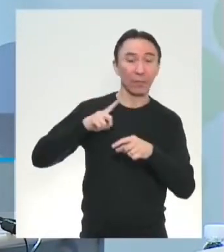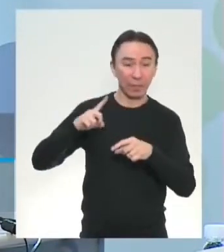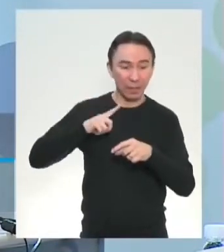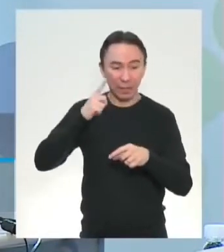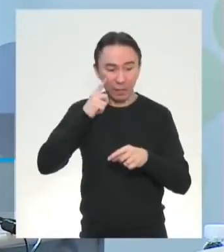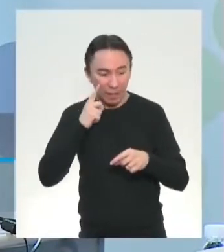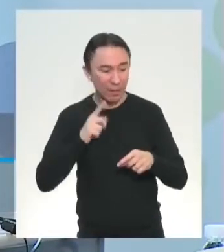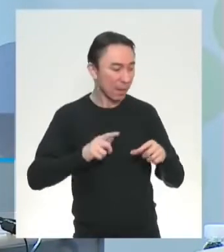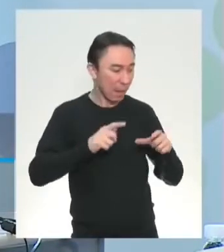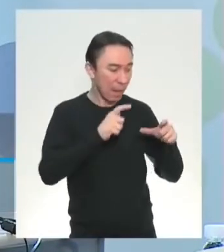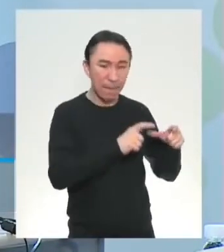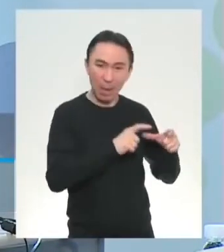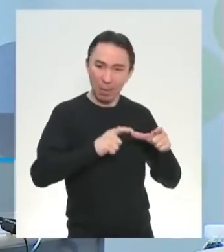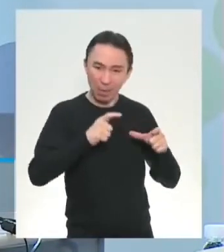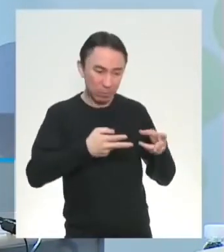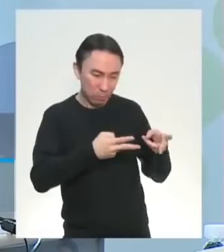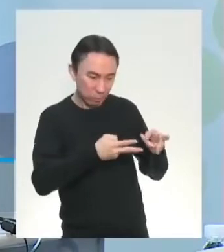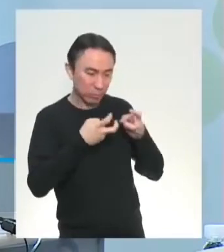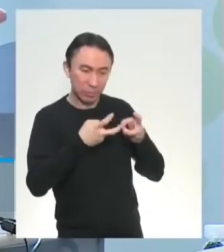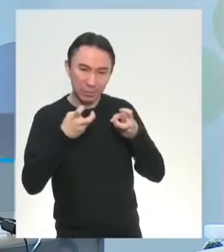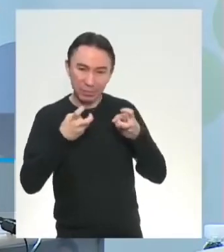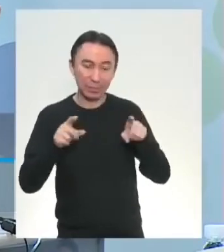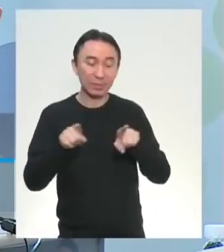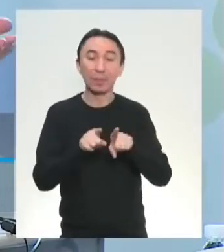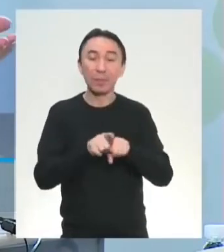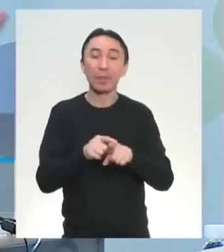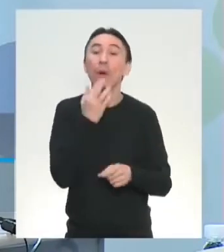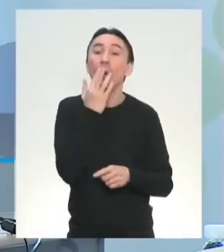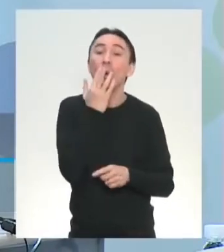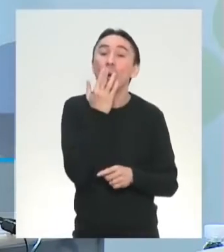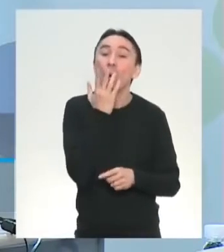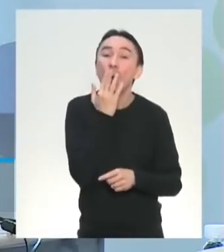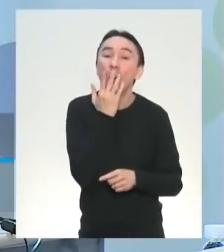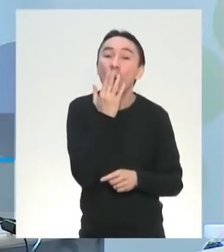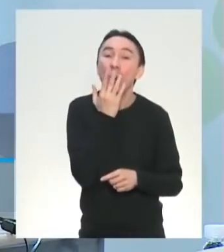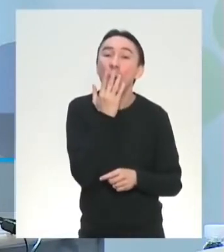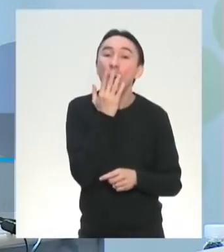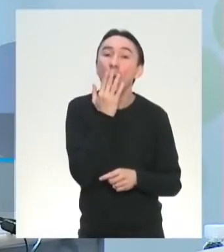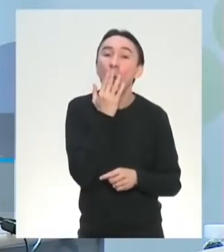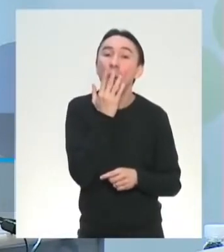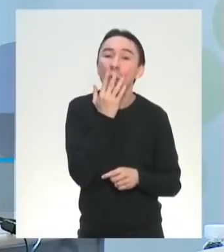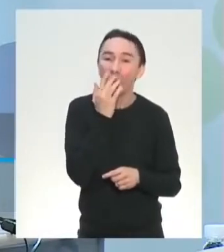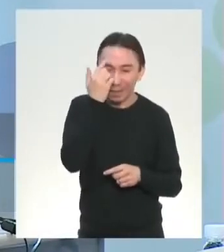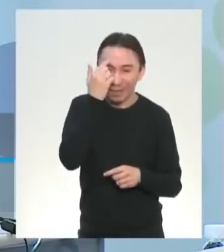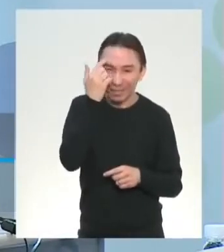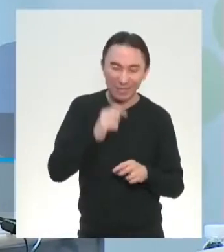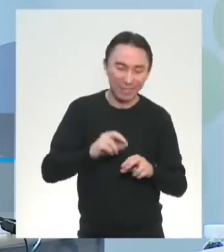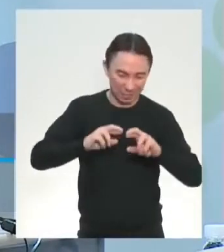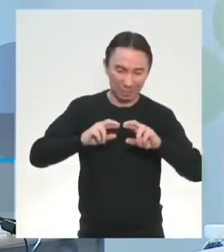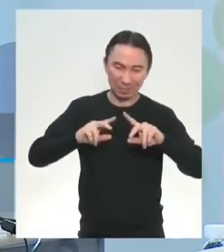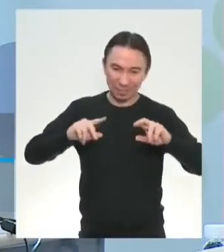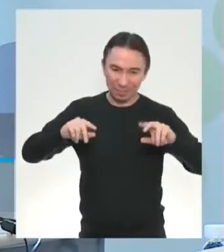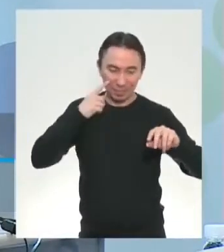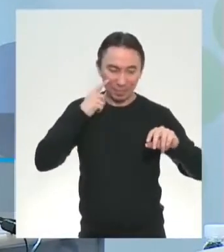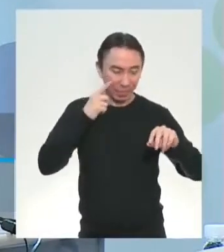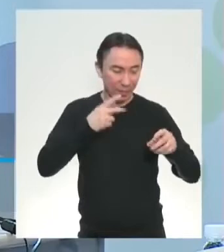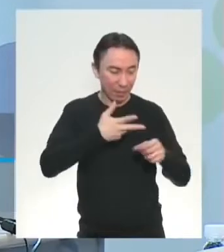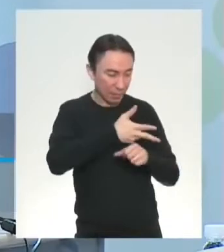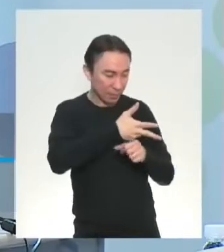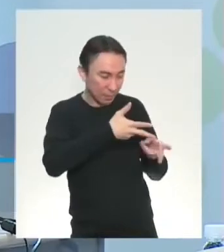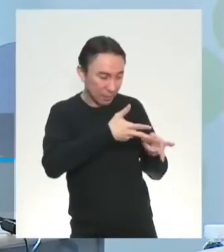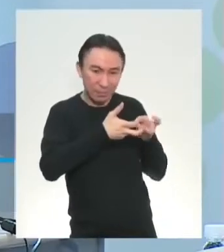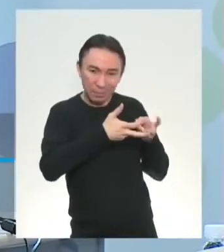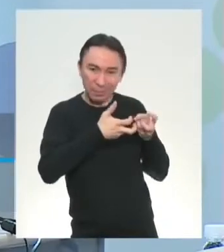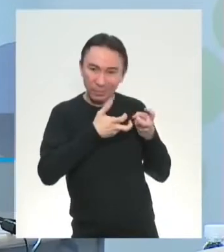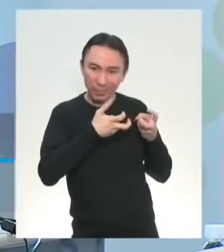cores, né, que é chamado aí de bandas, o computador vai transformar essa geração de imagem através de